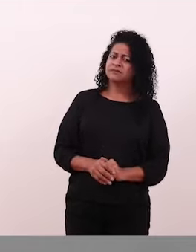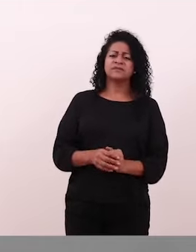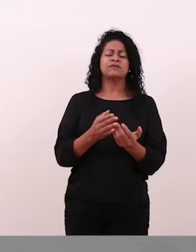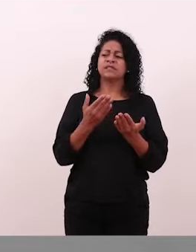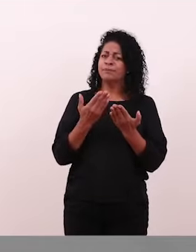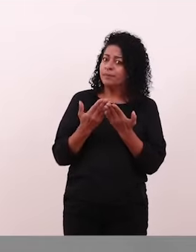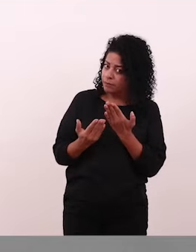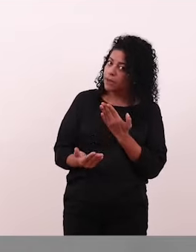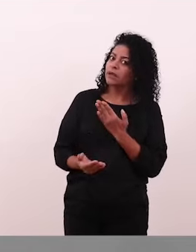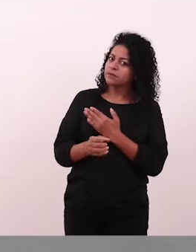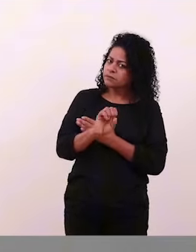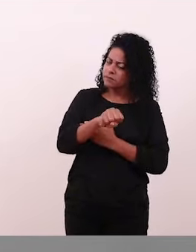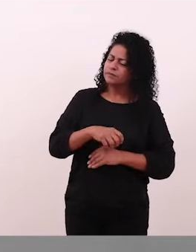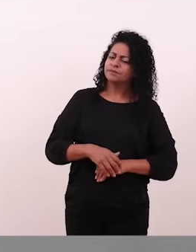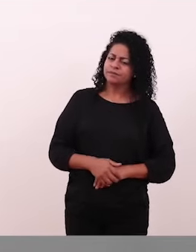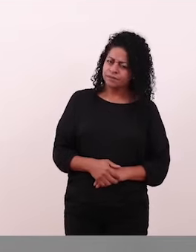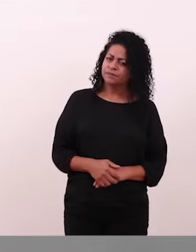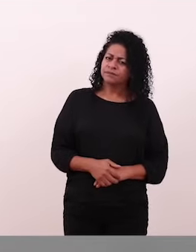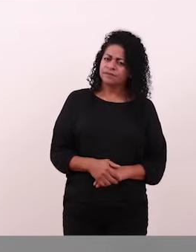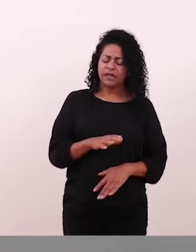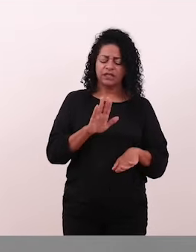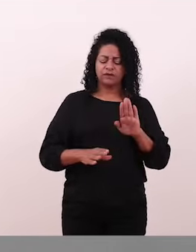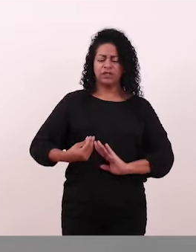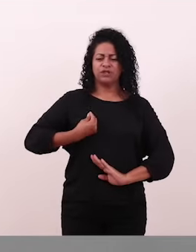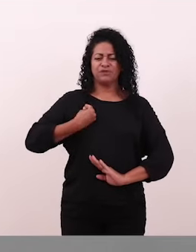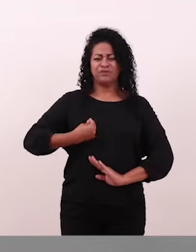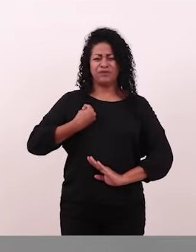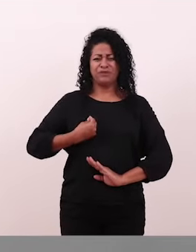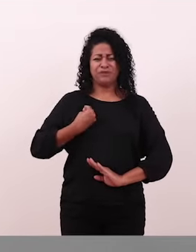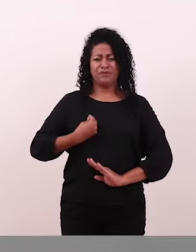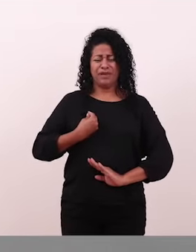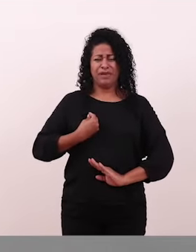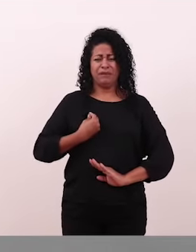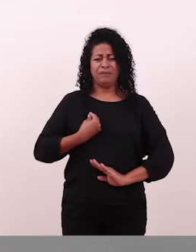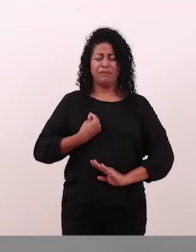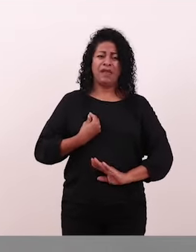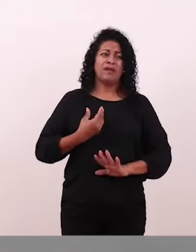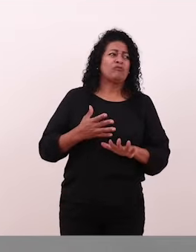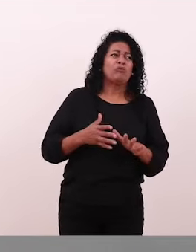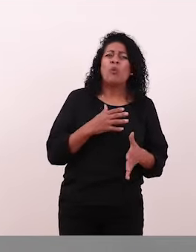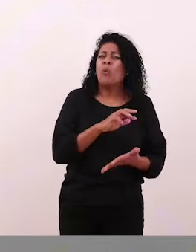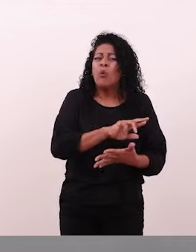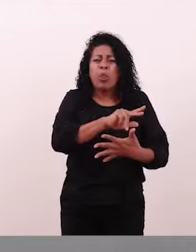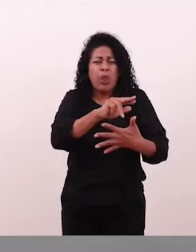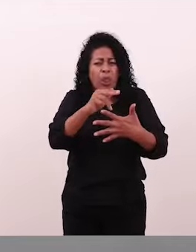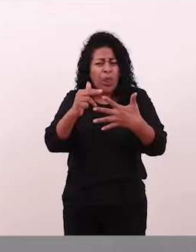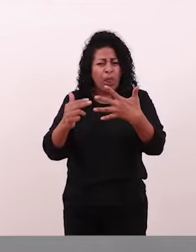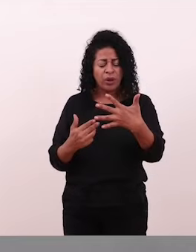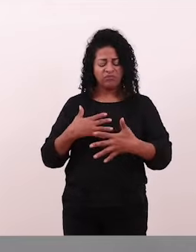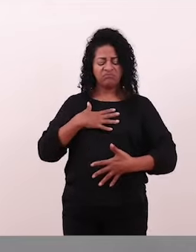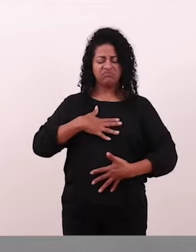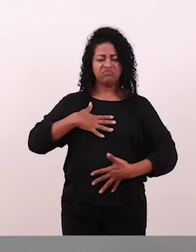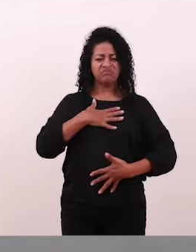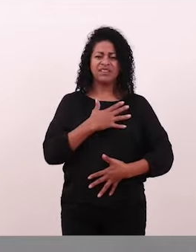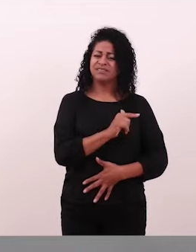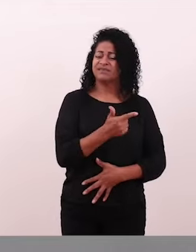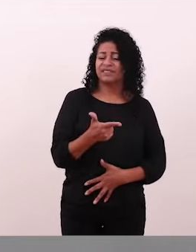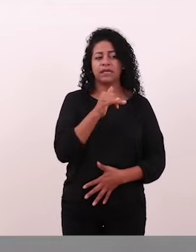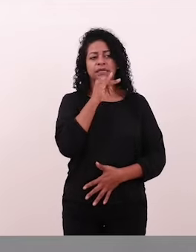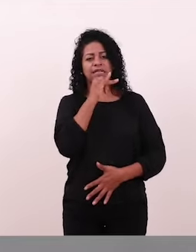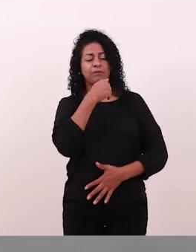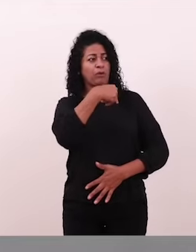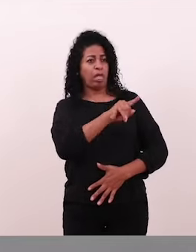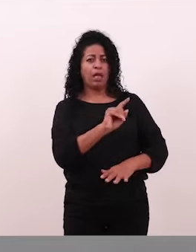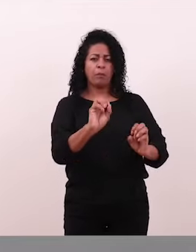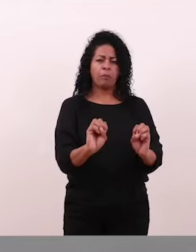você perde muito com isso, você deixa de viver muita coisa, você não tem prazer em determinadas coisas.